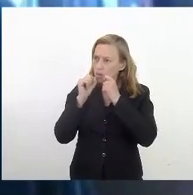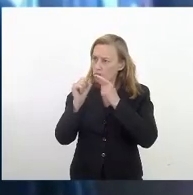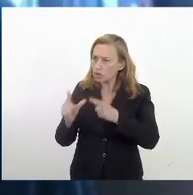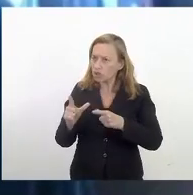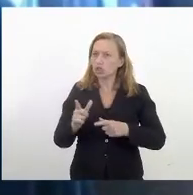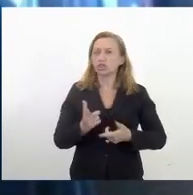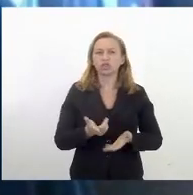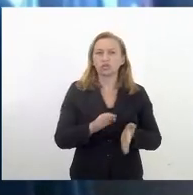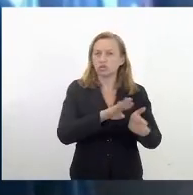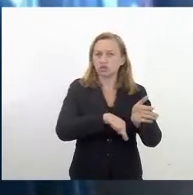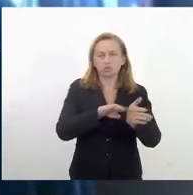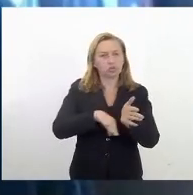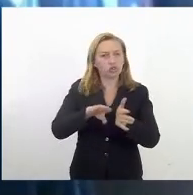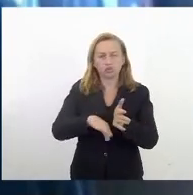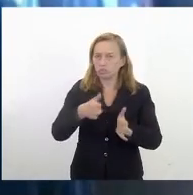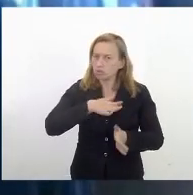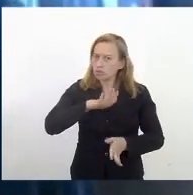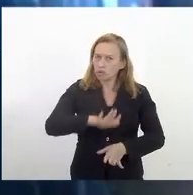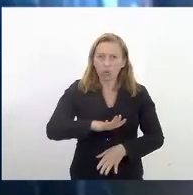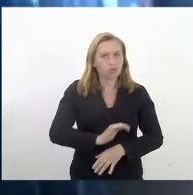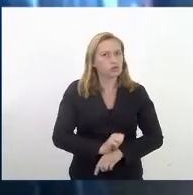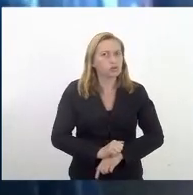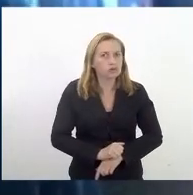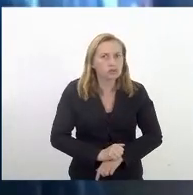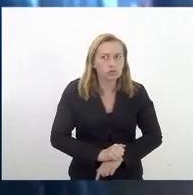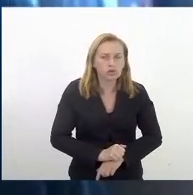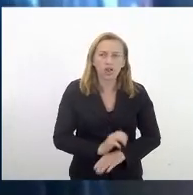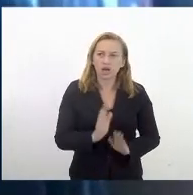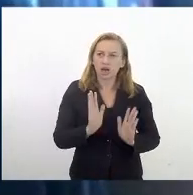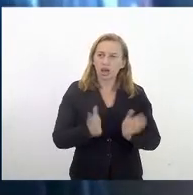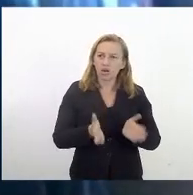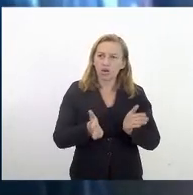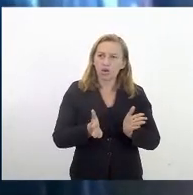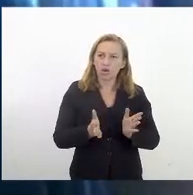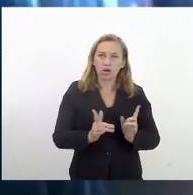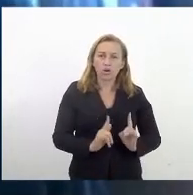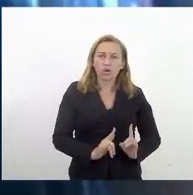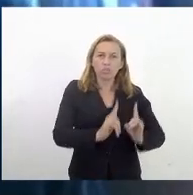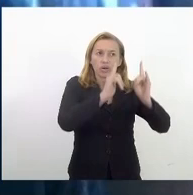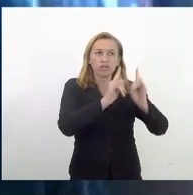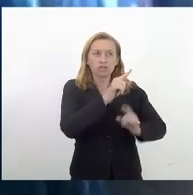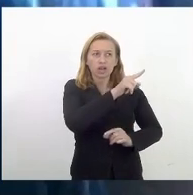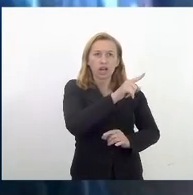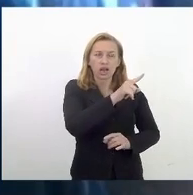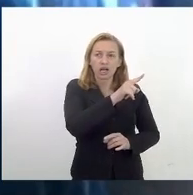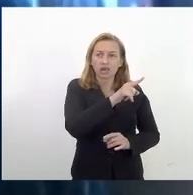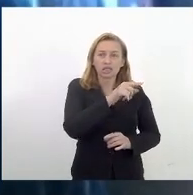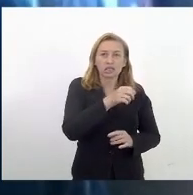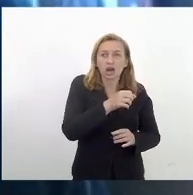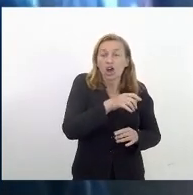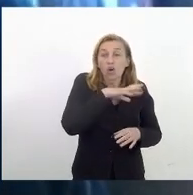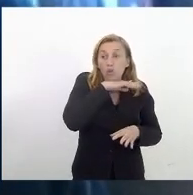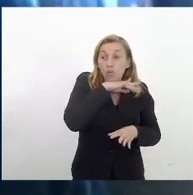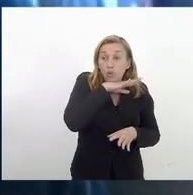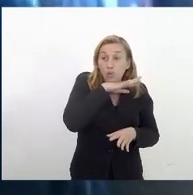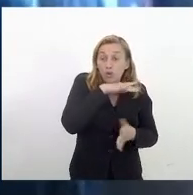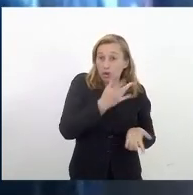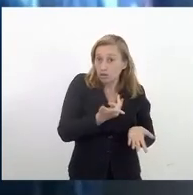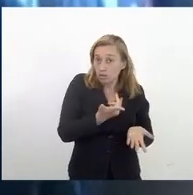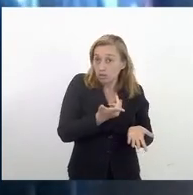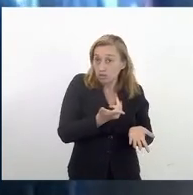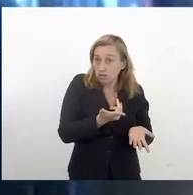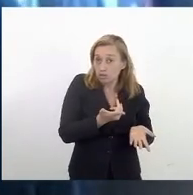desperdício de mordomia agora o prédio caindo aos pedaços você fica anos para reformar recupera